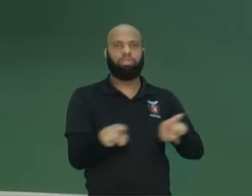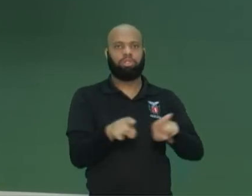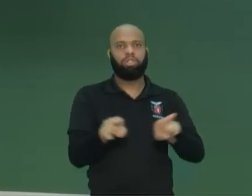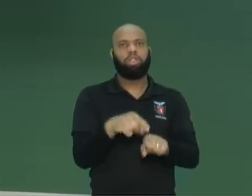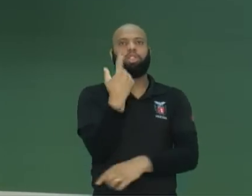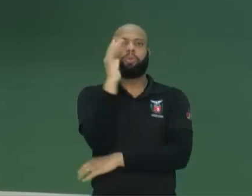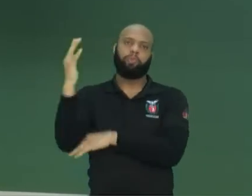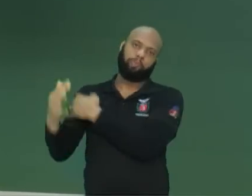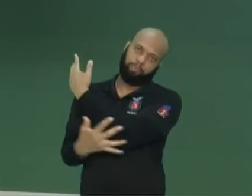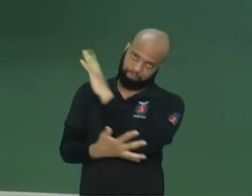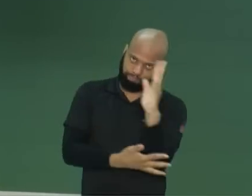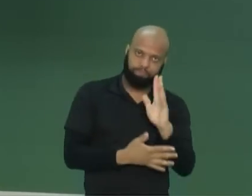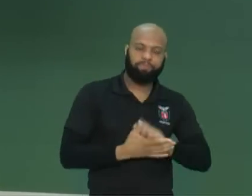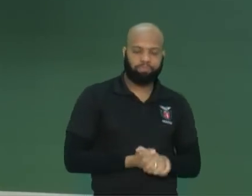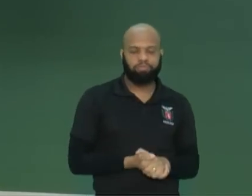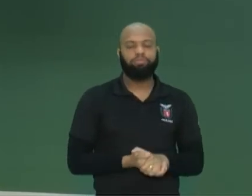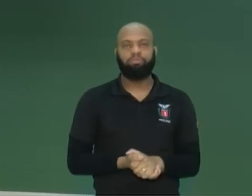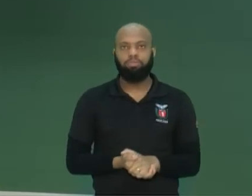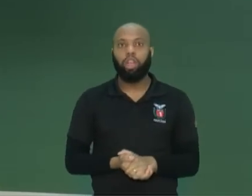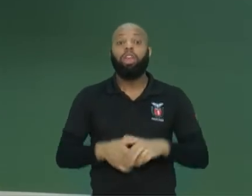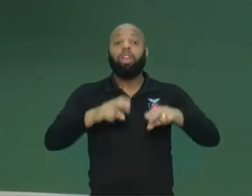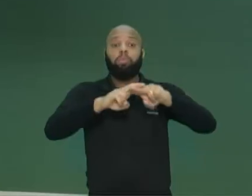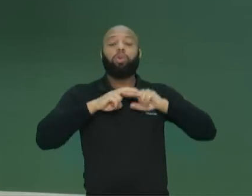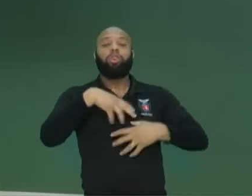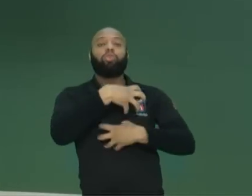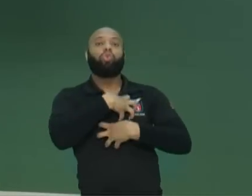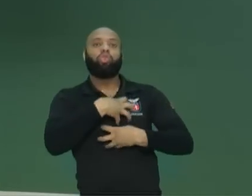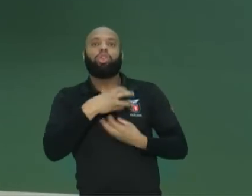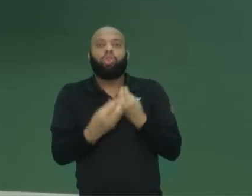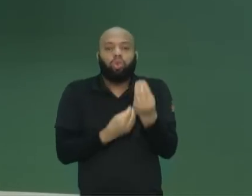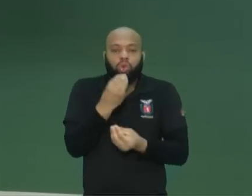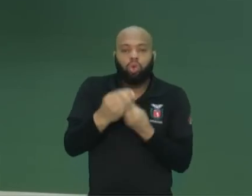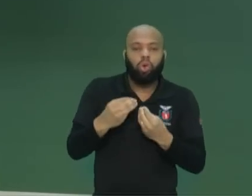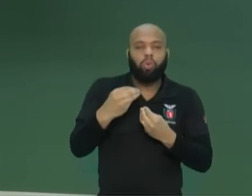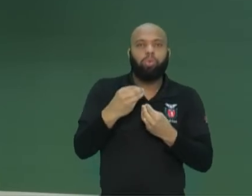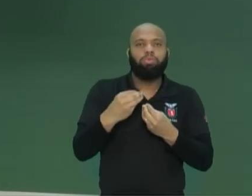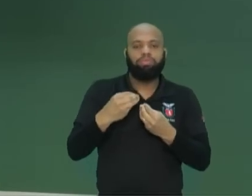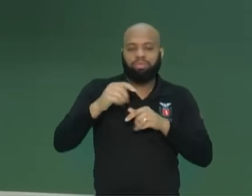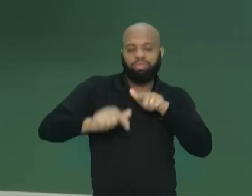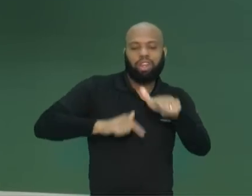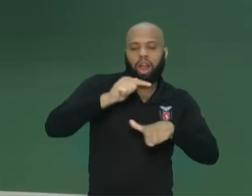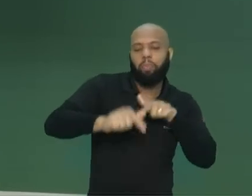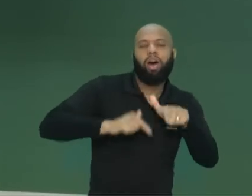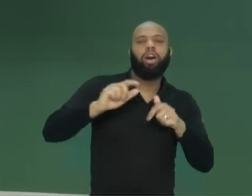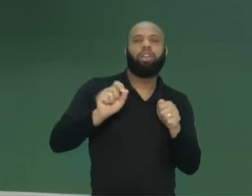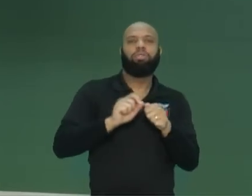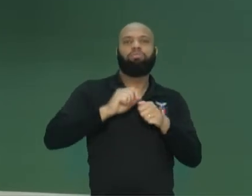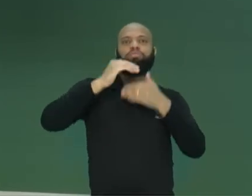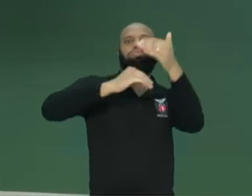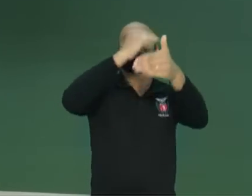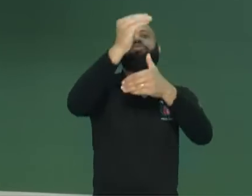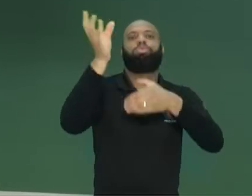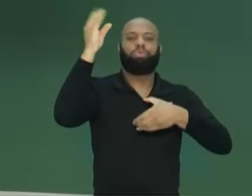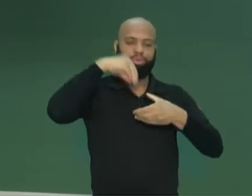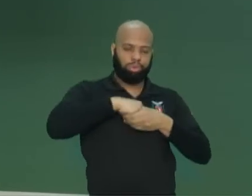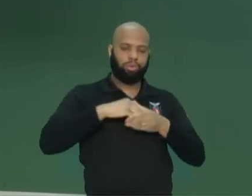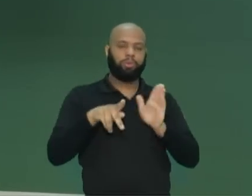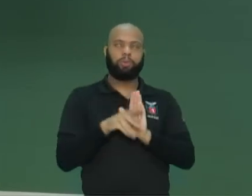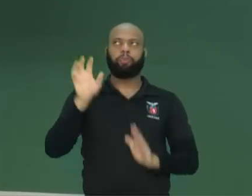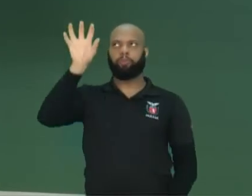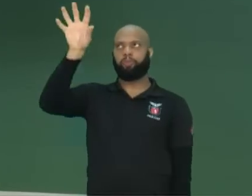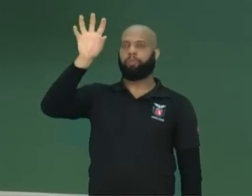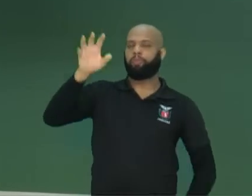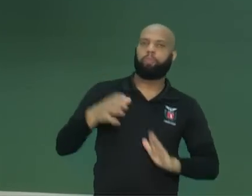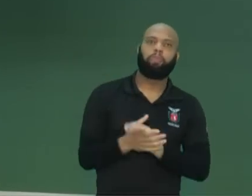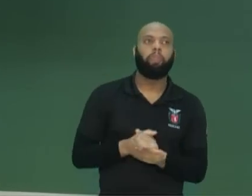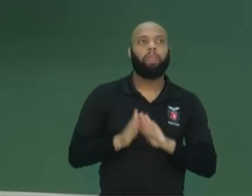a presença da floresta, né? Pela maneira como essa atividade é desenvolvida na região,